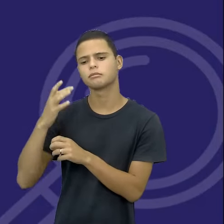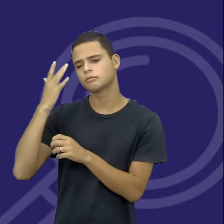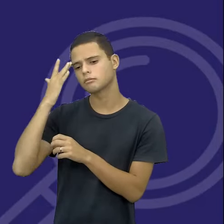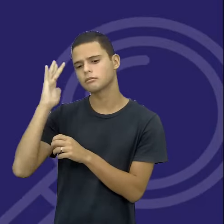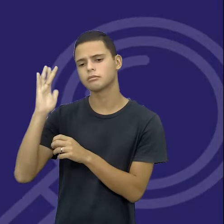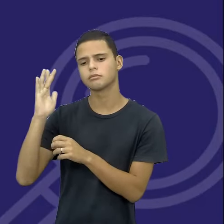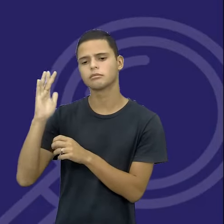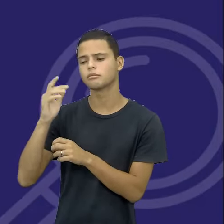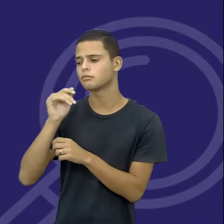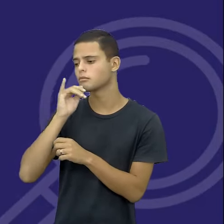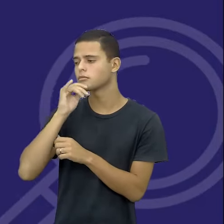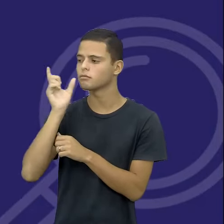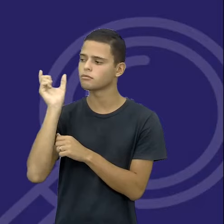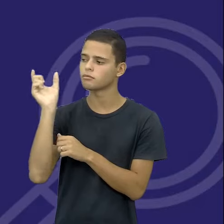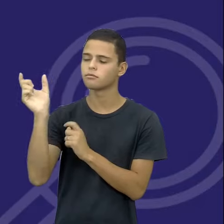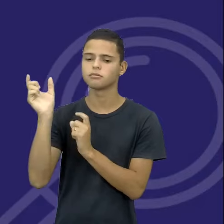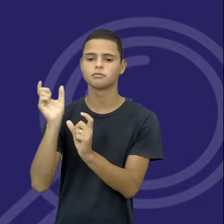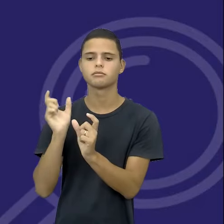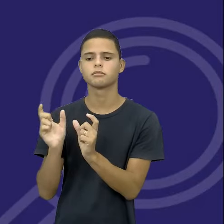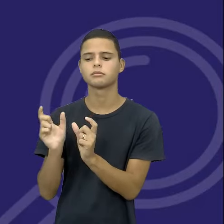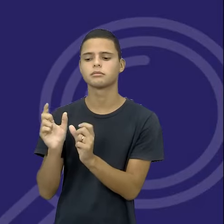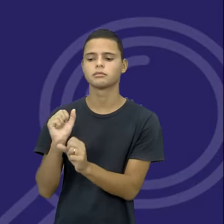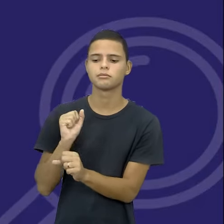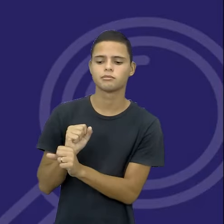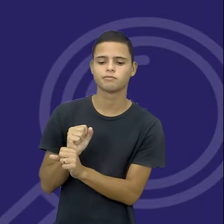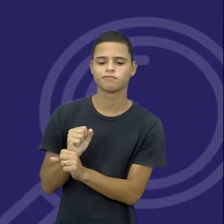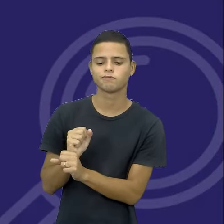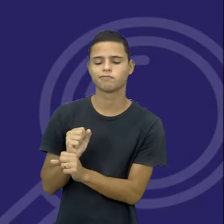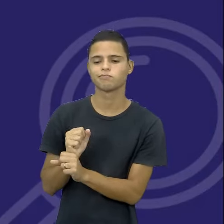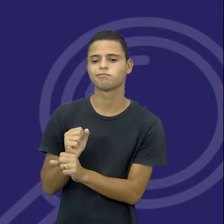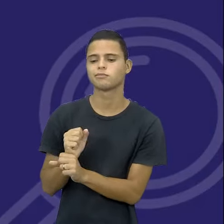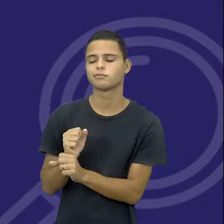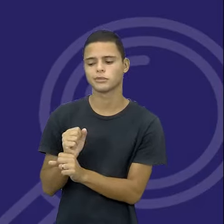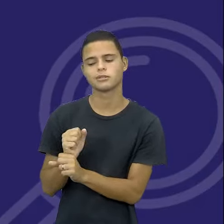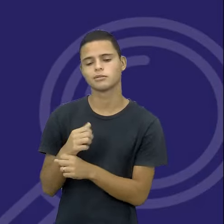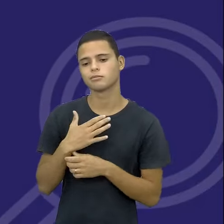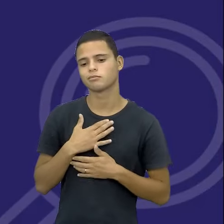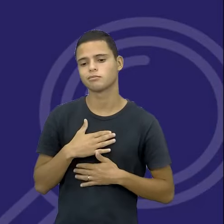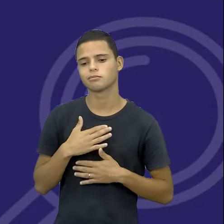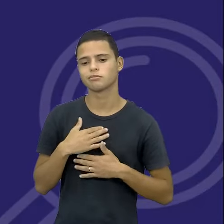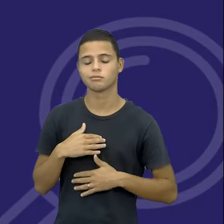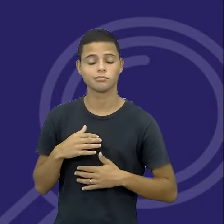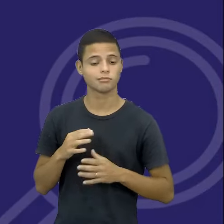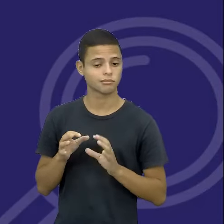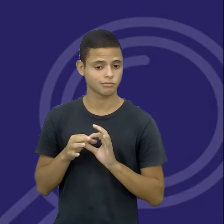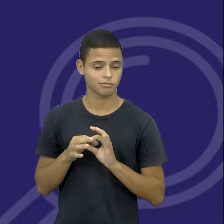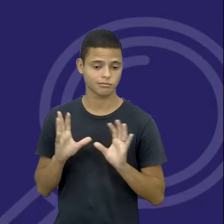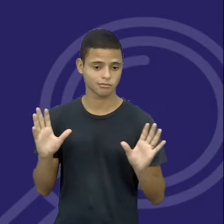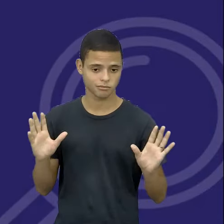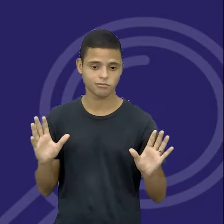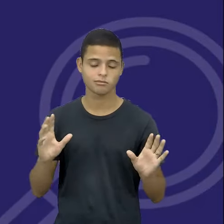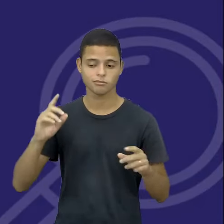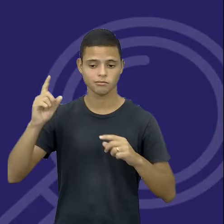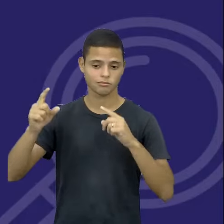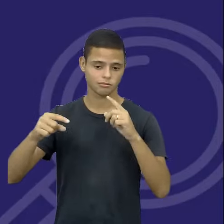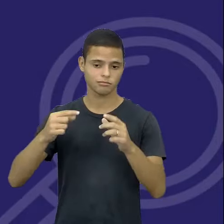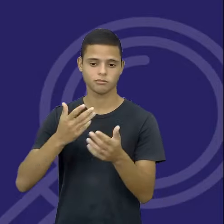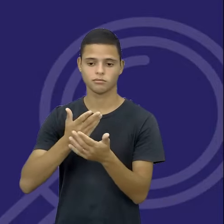falavam assim, professora, ai, para, né, por hoje, né, deixa que a gente vai assimilar um pouco mais na outra